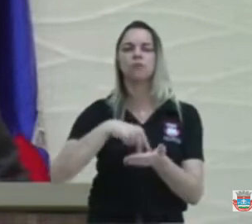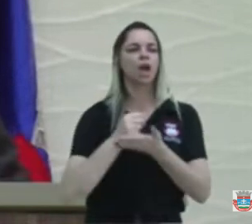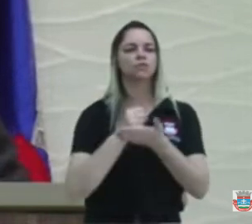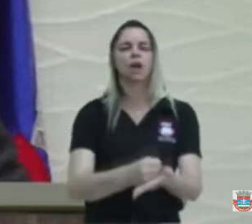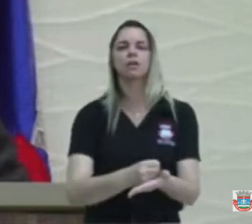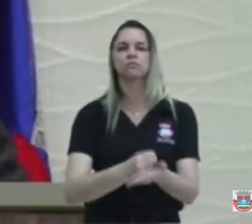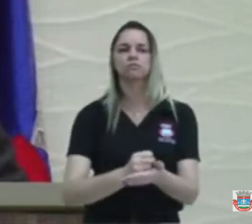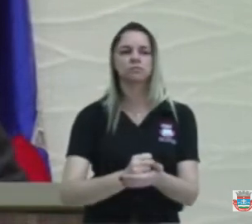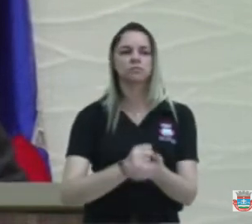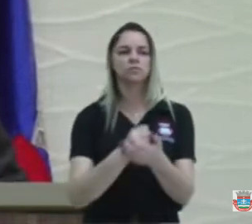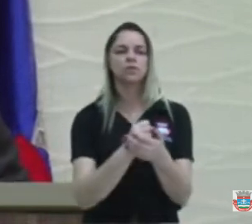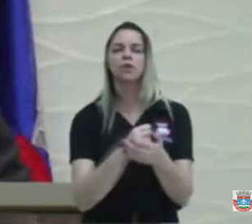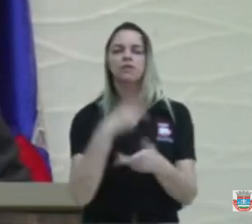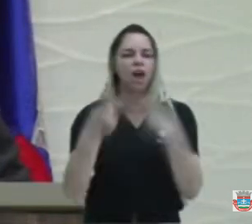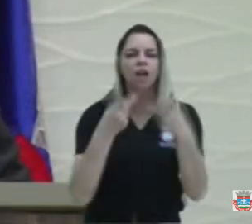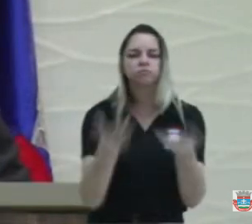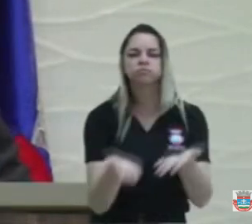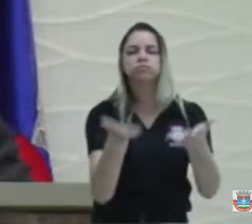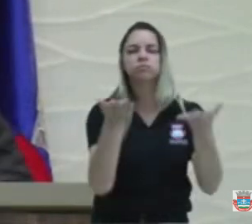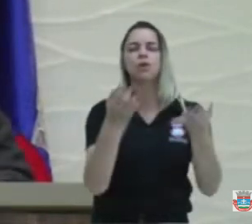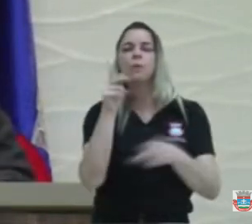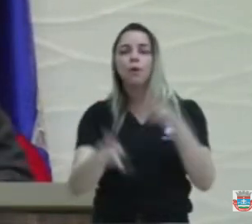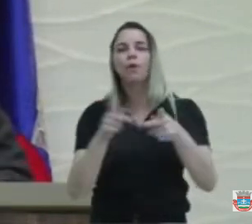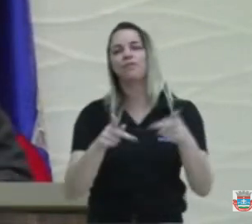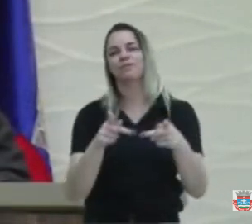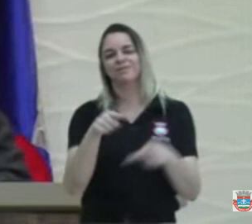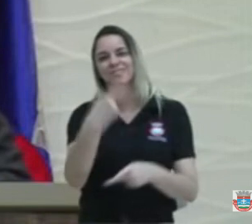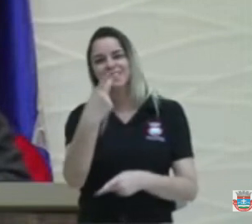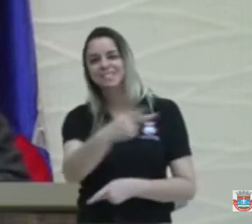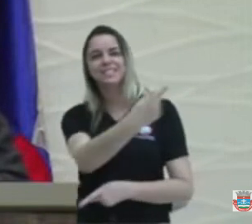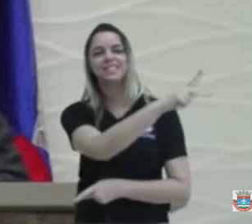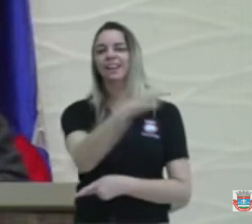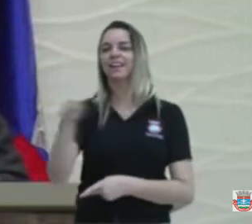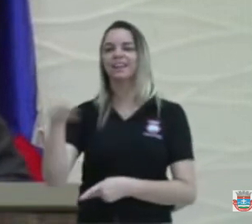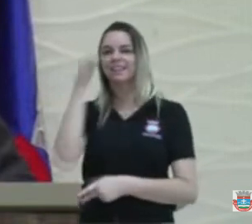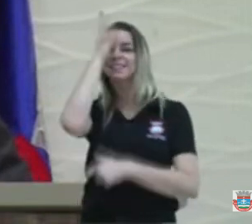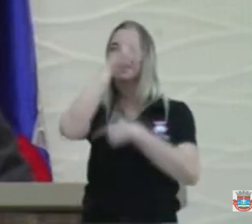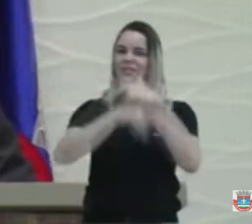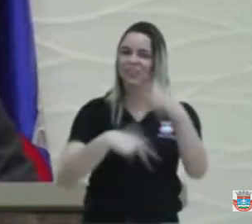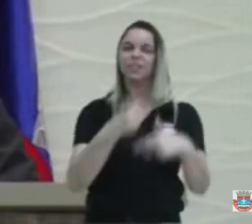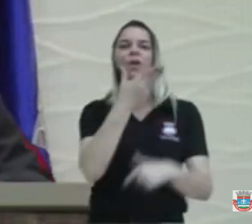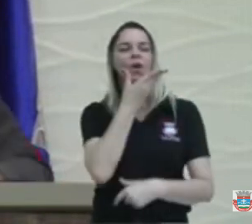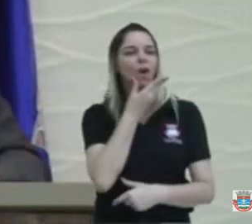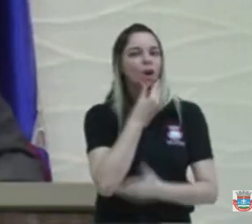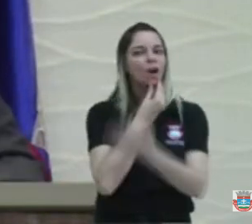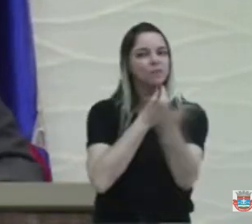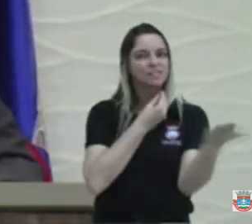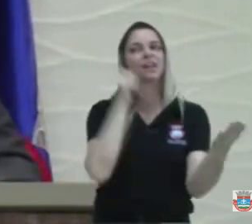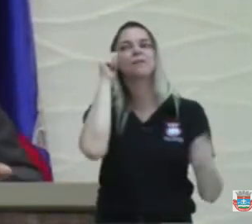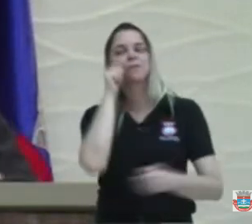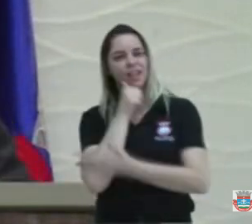as necessidades de vocês, são bentenses, homens e mulheres. Quero